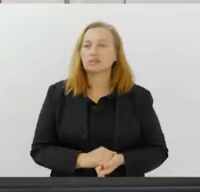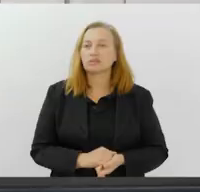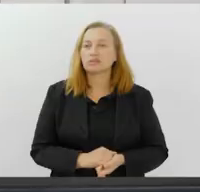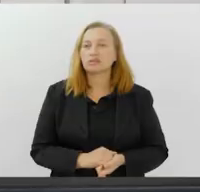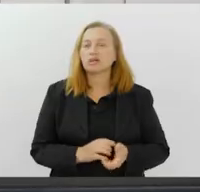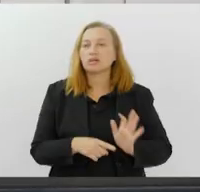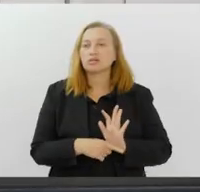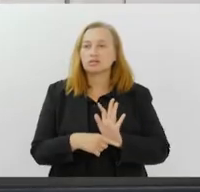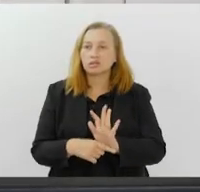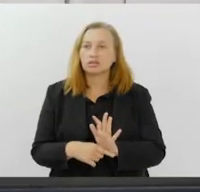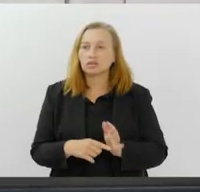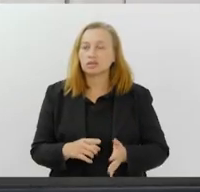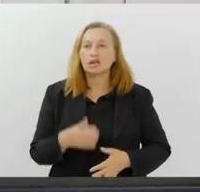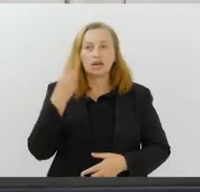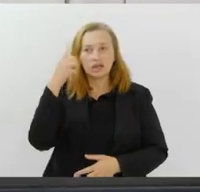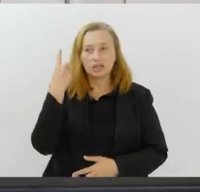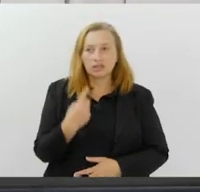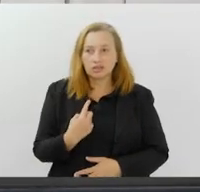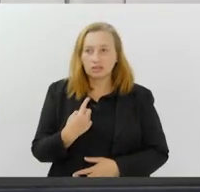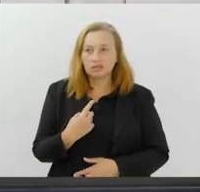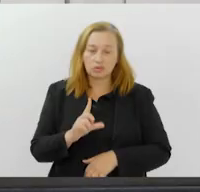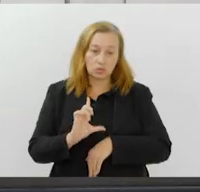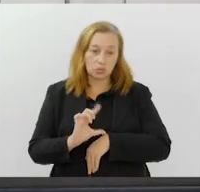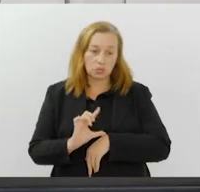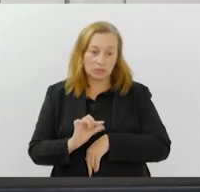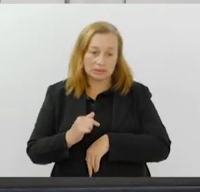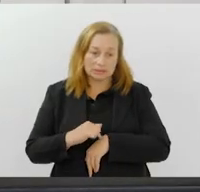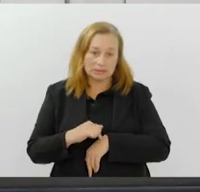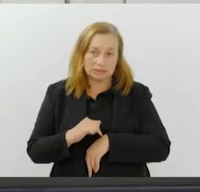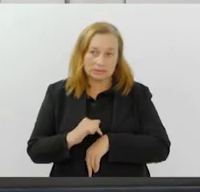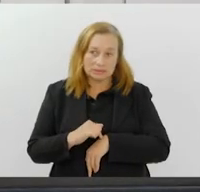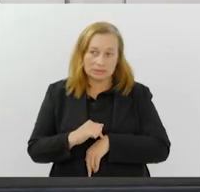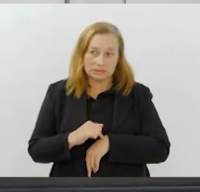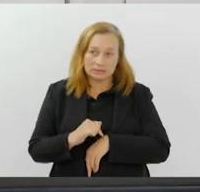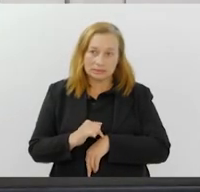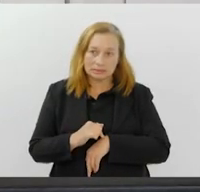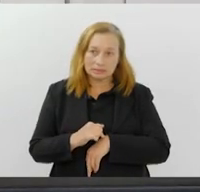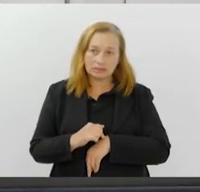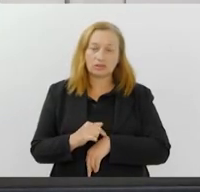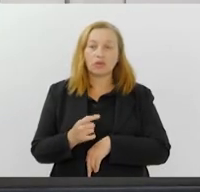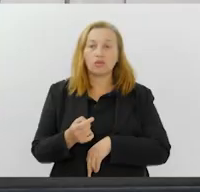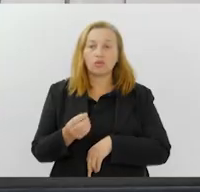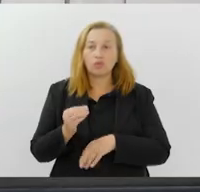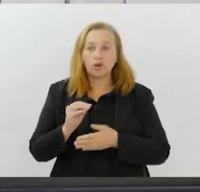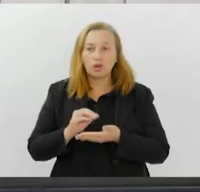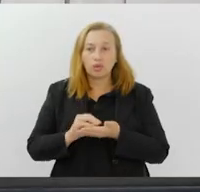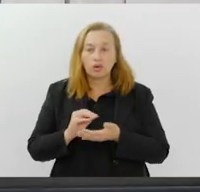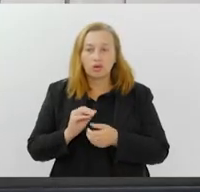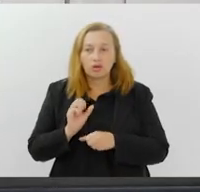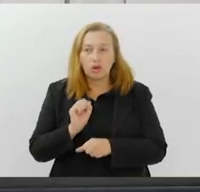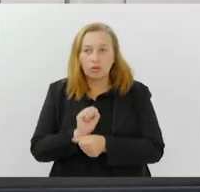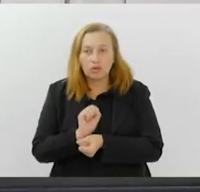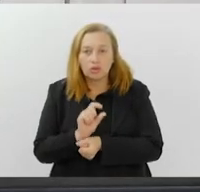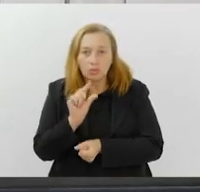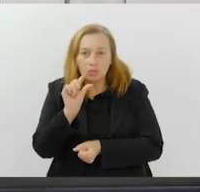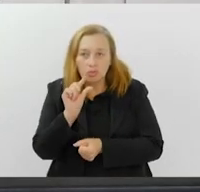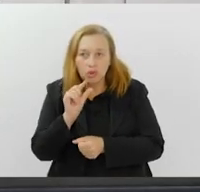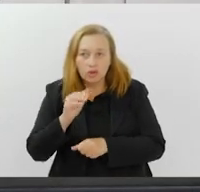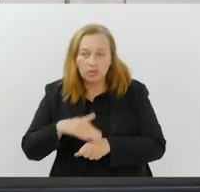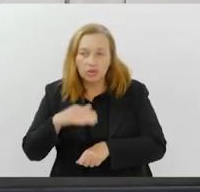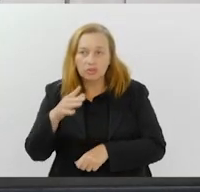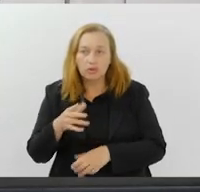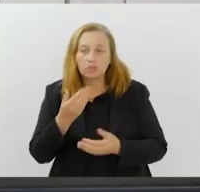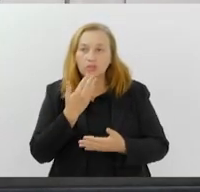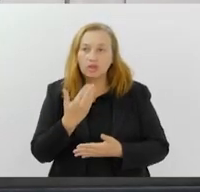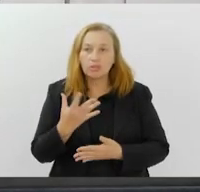contemplaria a Dani Monteiro tá com horário já vencido e só ficou mais um pouco aqui porque eu insisti que ela ouvisse até